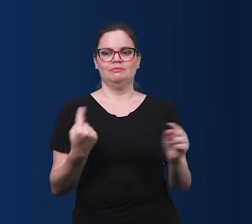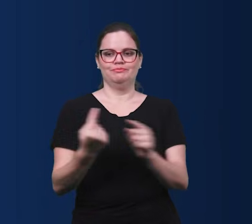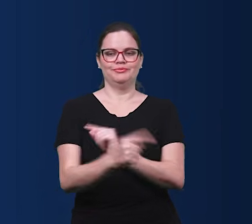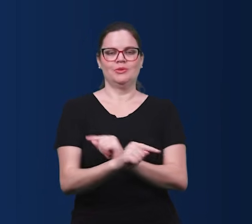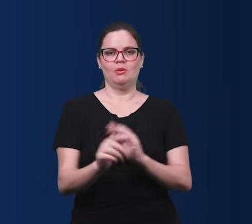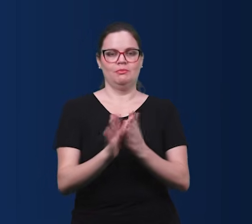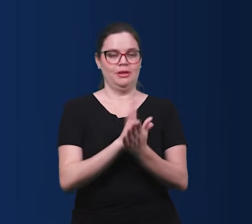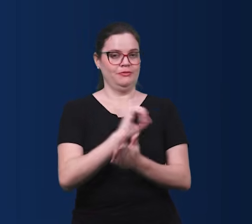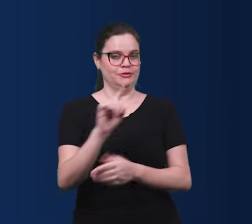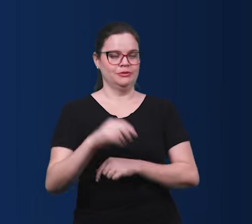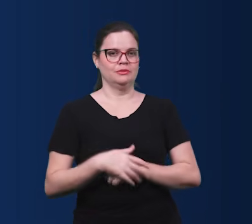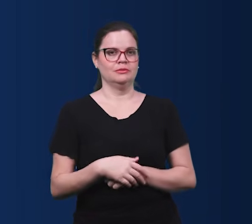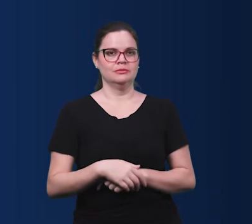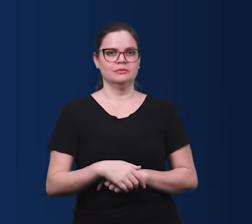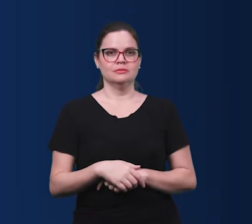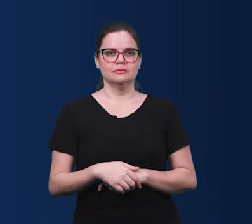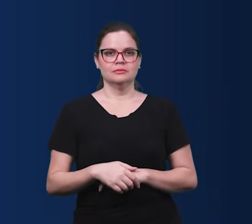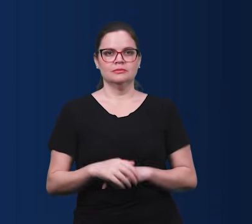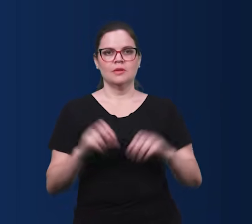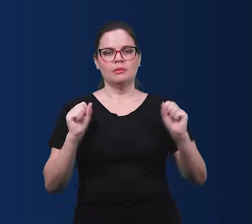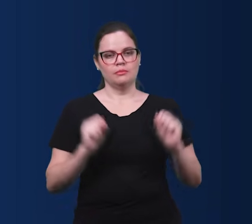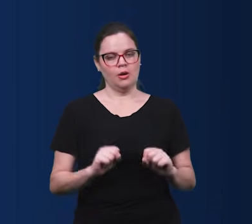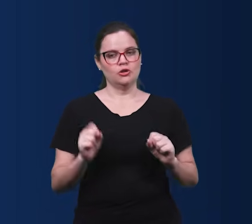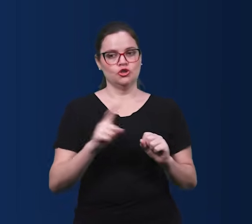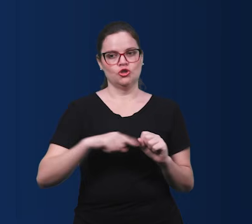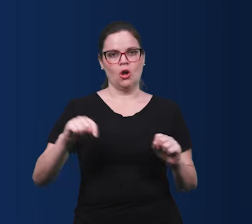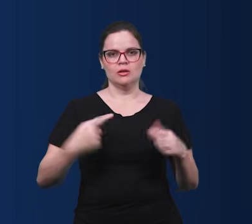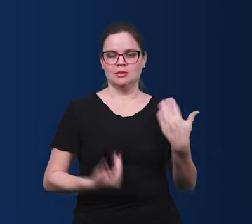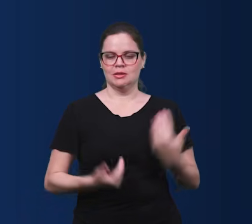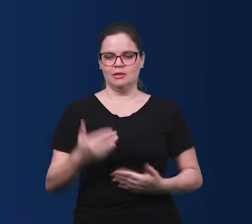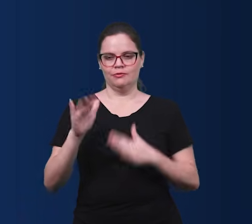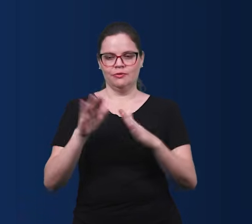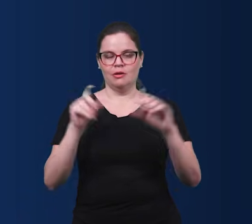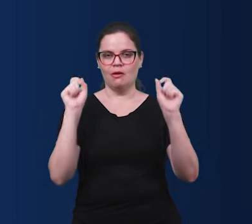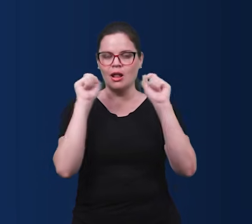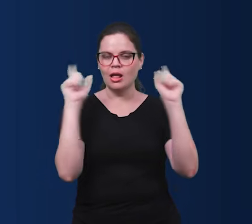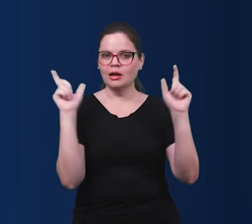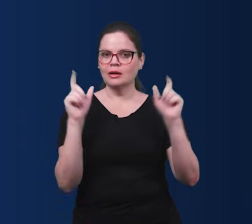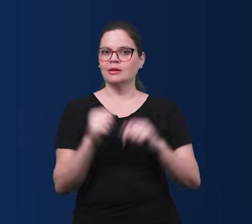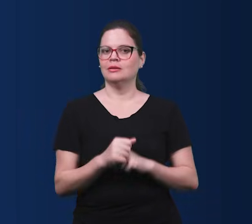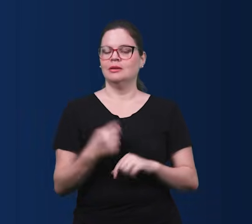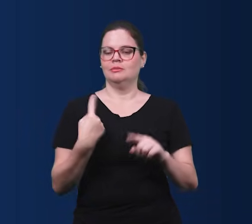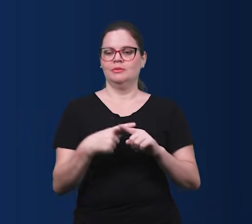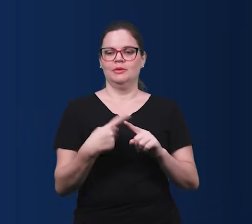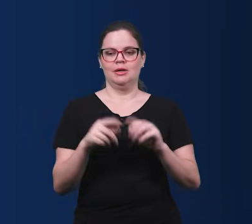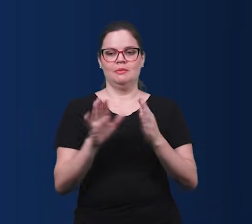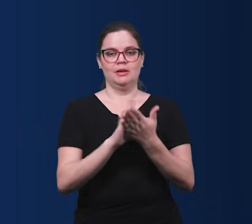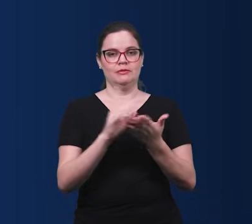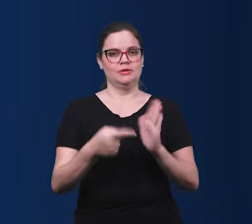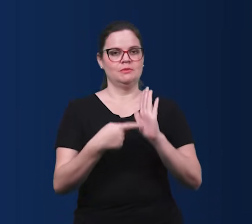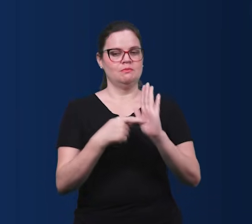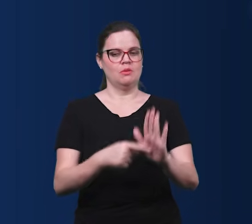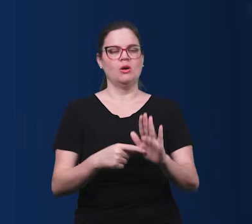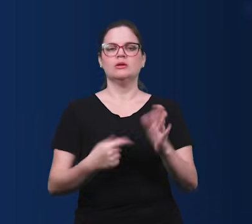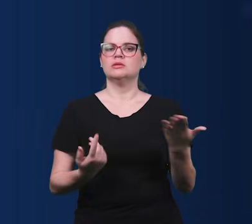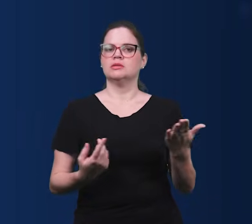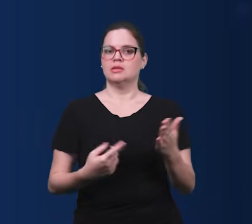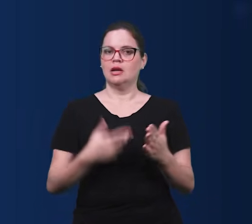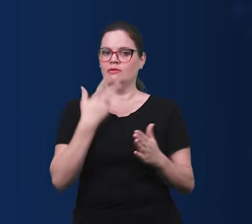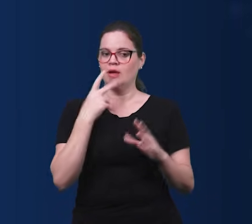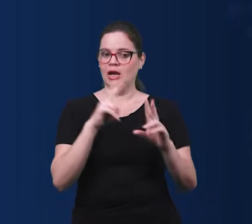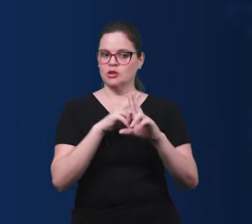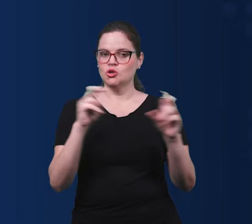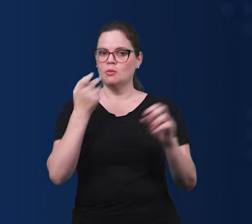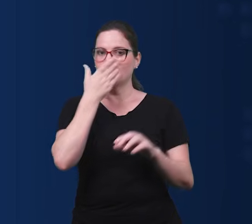Deus. Podem, de fato, servir como alerta para os fiéis. A Bíblia frequentemente é diversa contra os